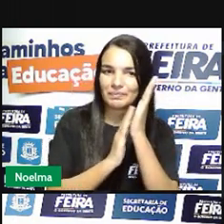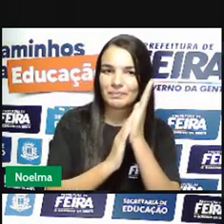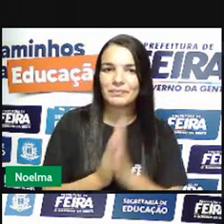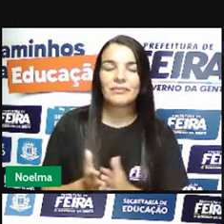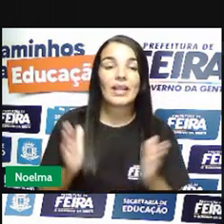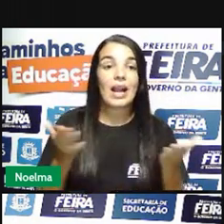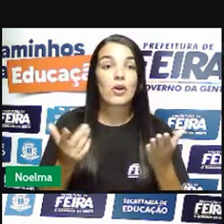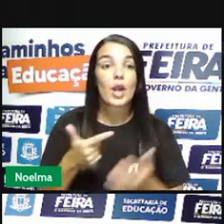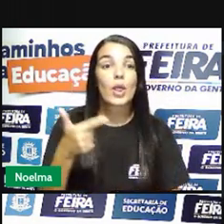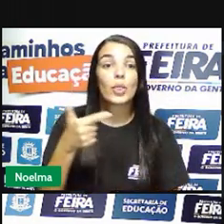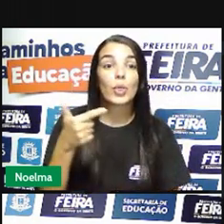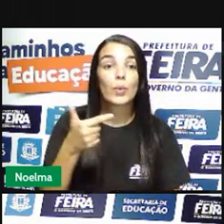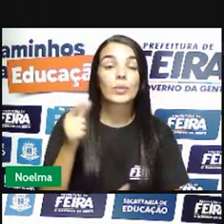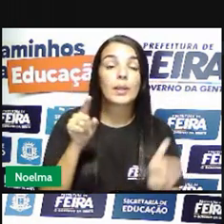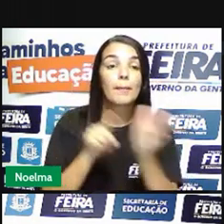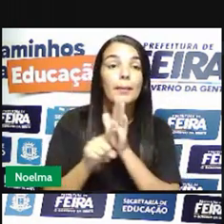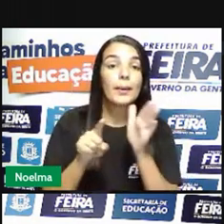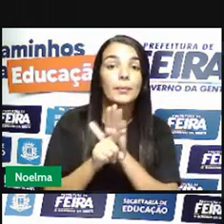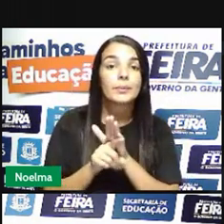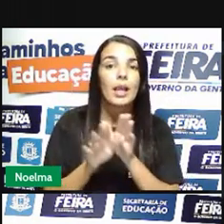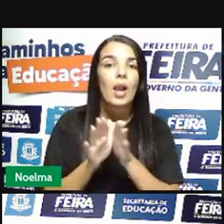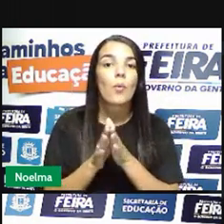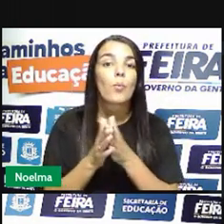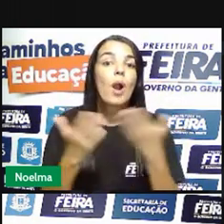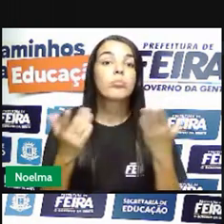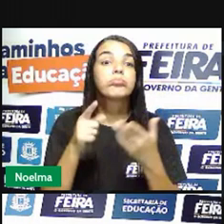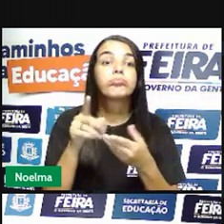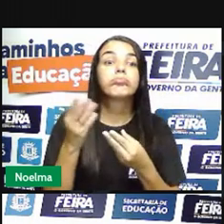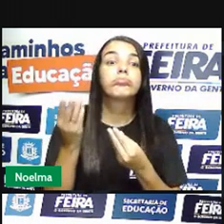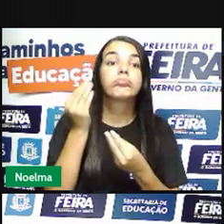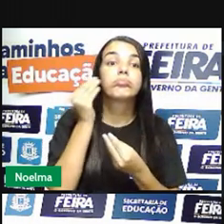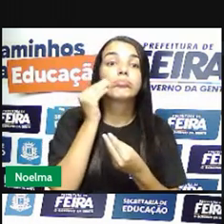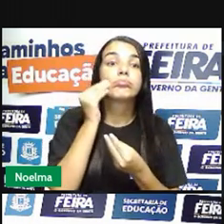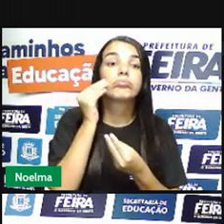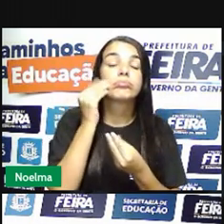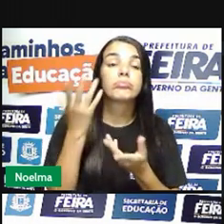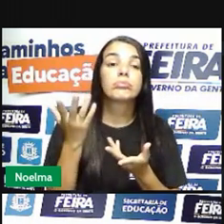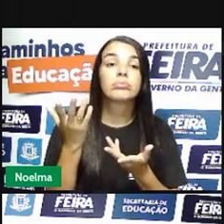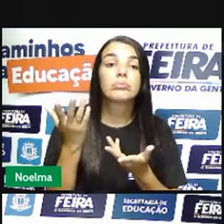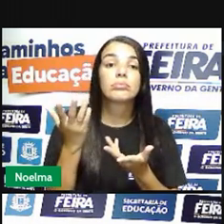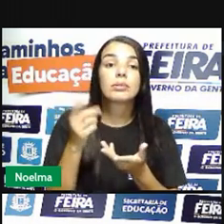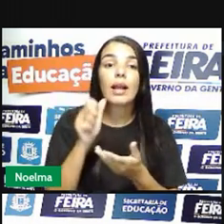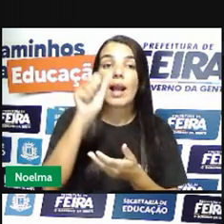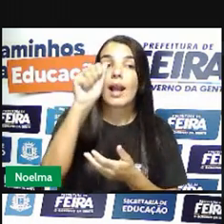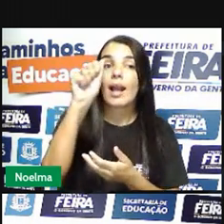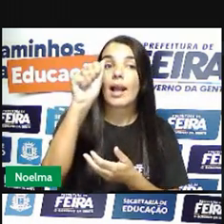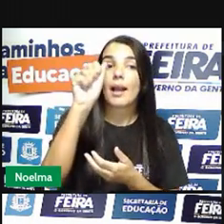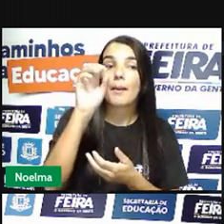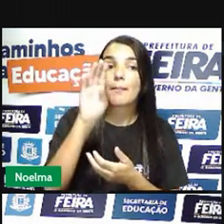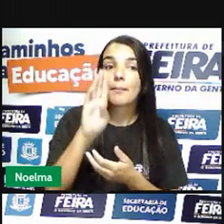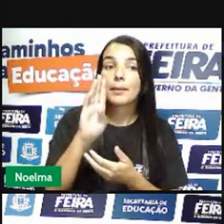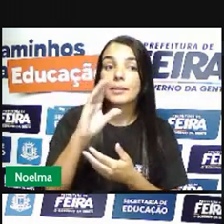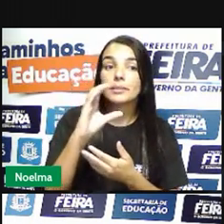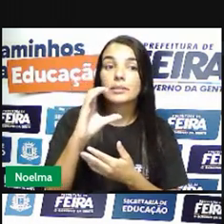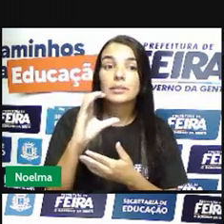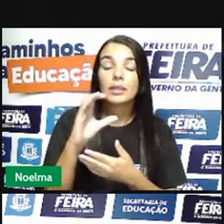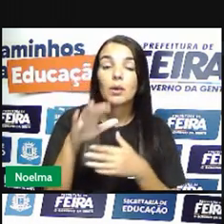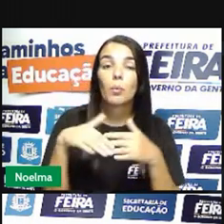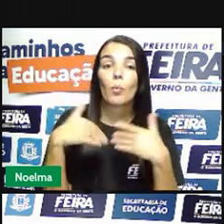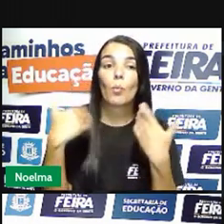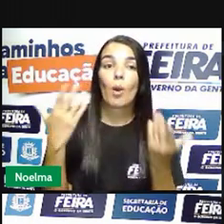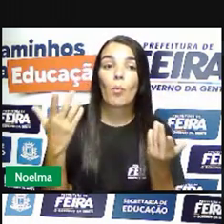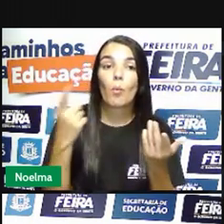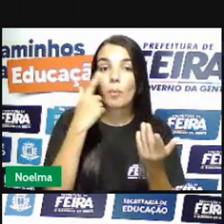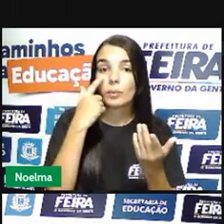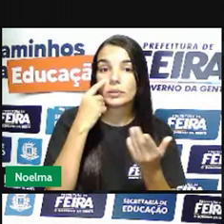a questão dois Qual a fração que corresponde a essa imagem